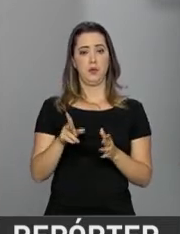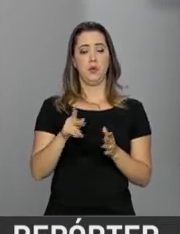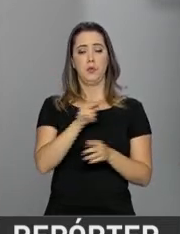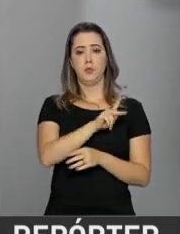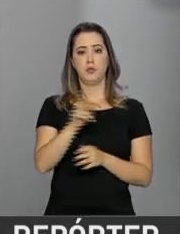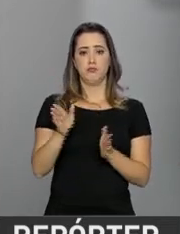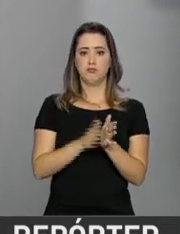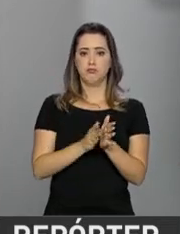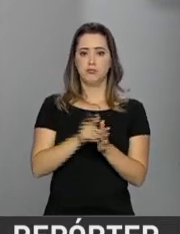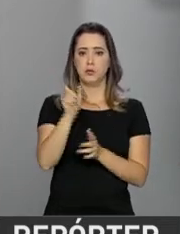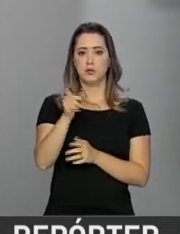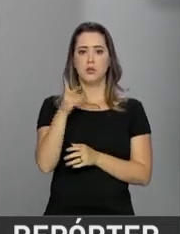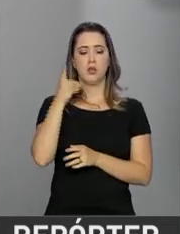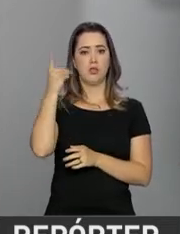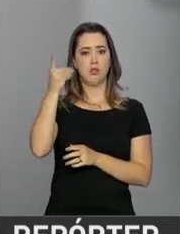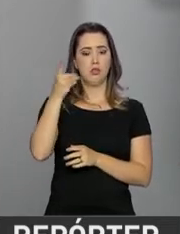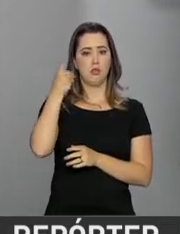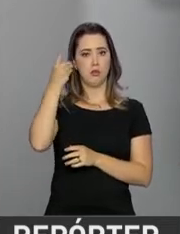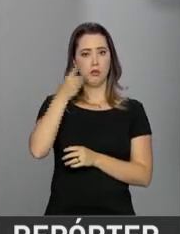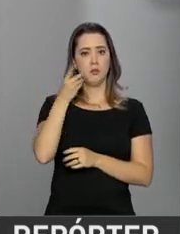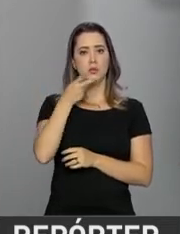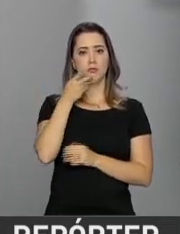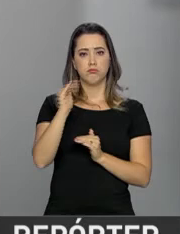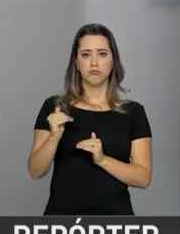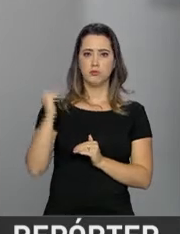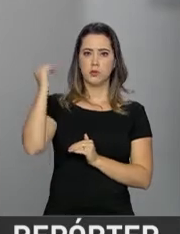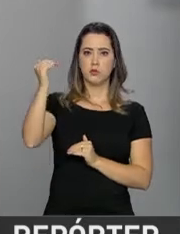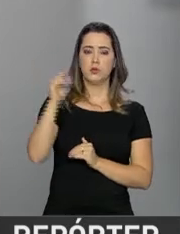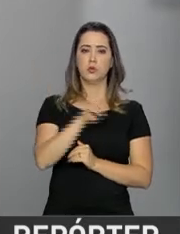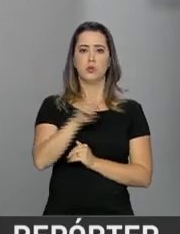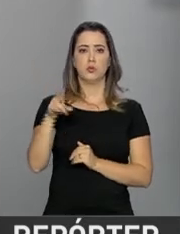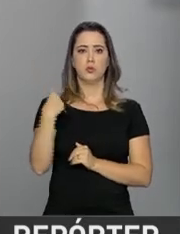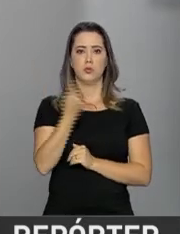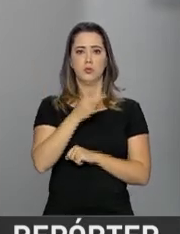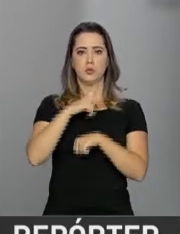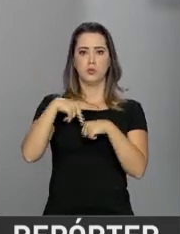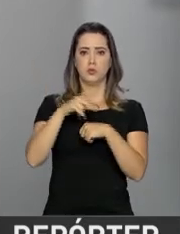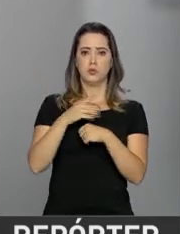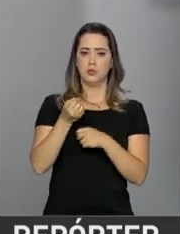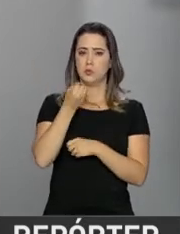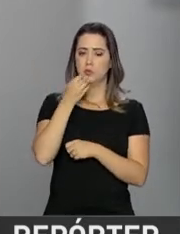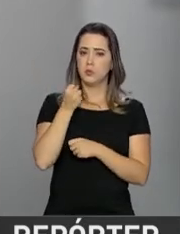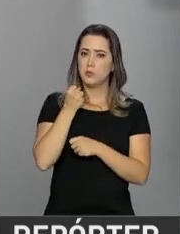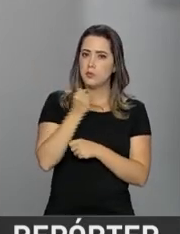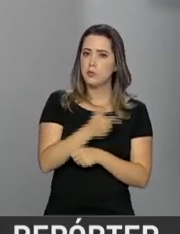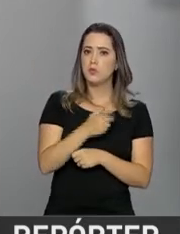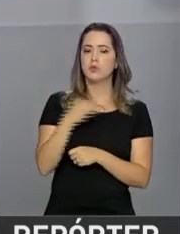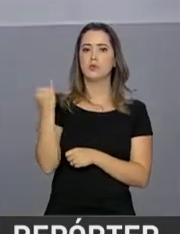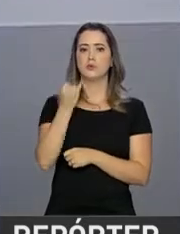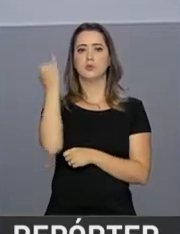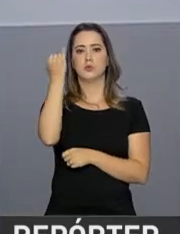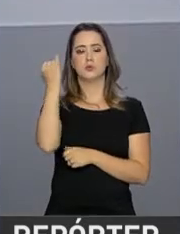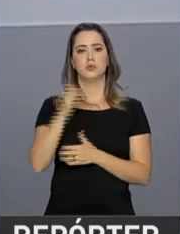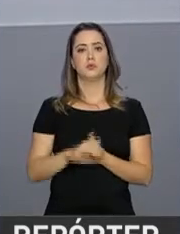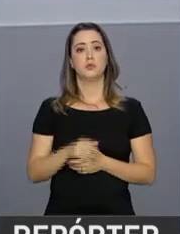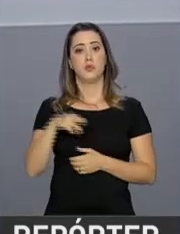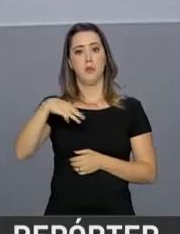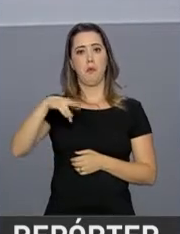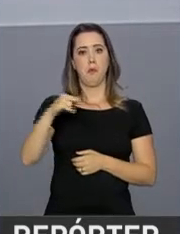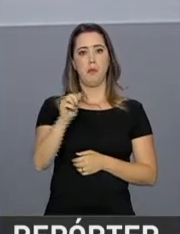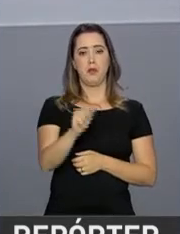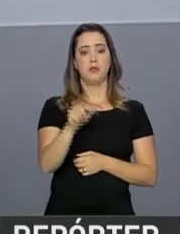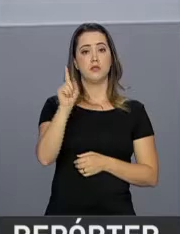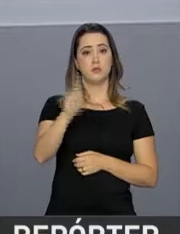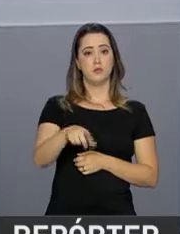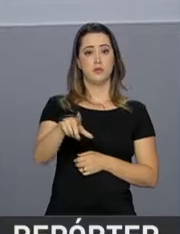a deputada por elevar o nome do nosso país e desejou sucesso na luta por essa causa tão importante mara gabrilli